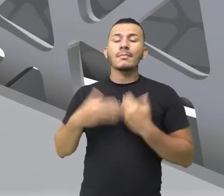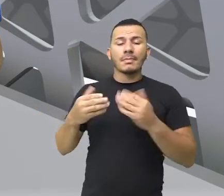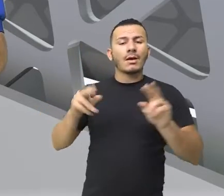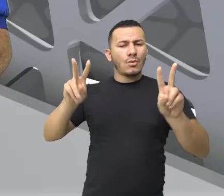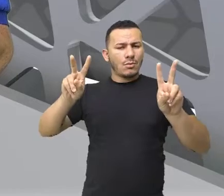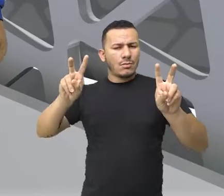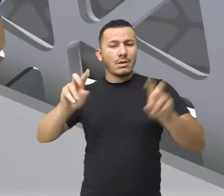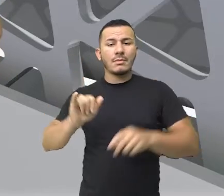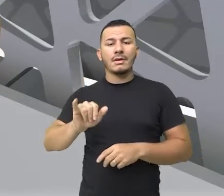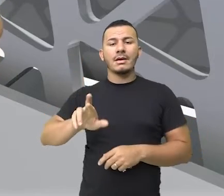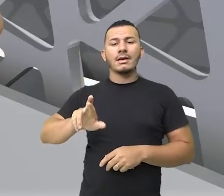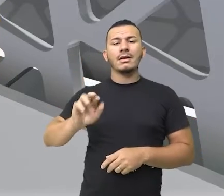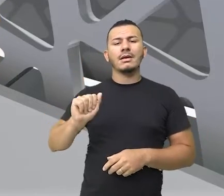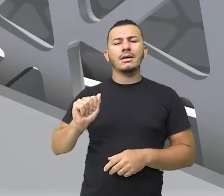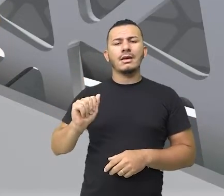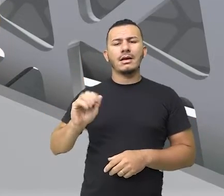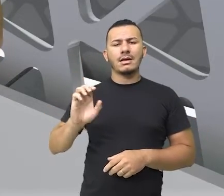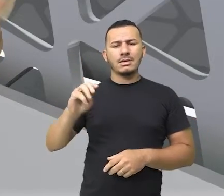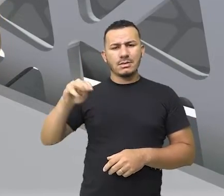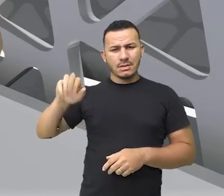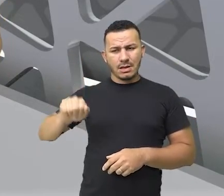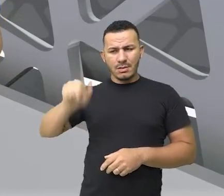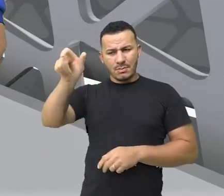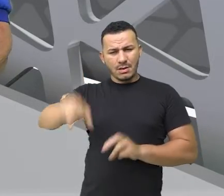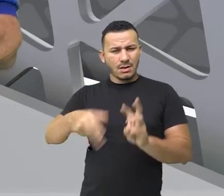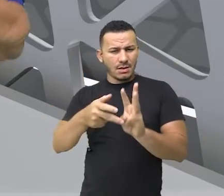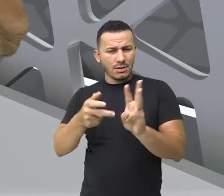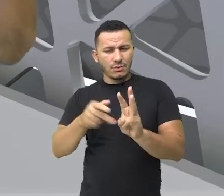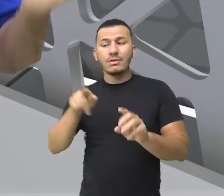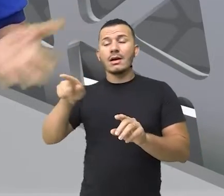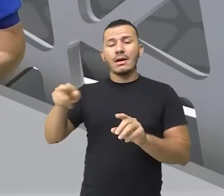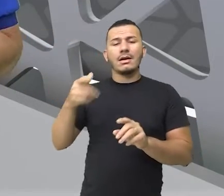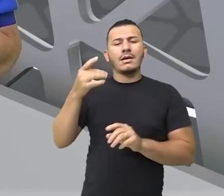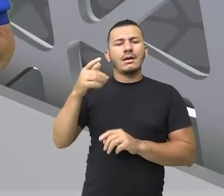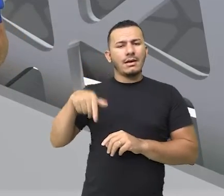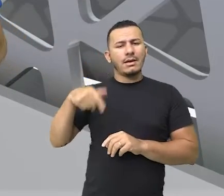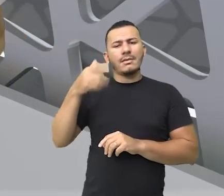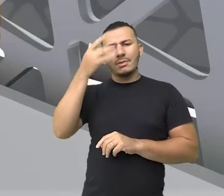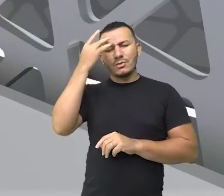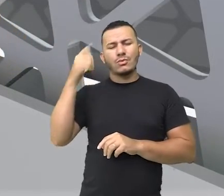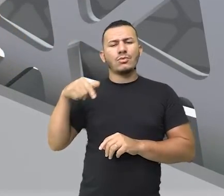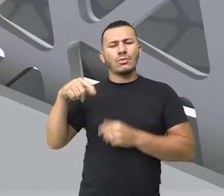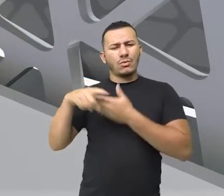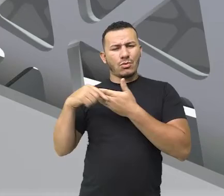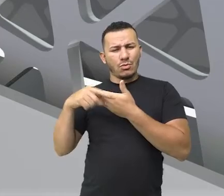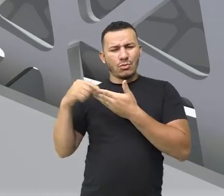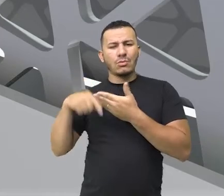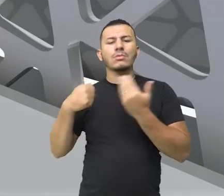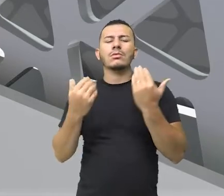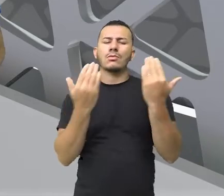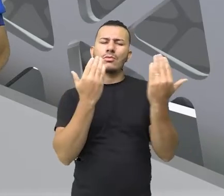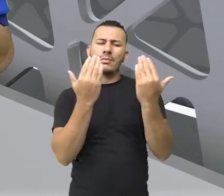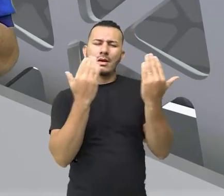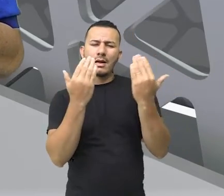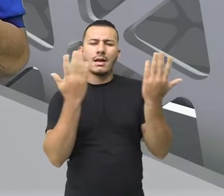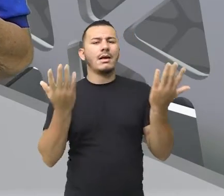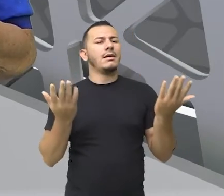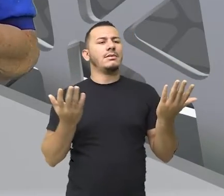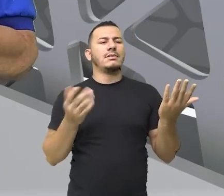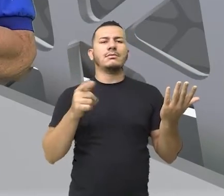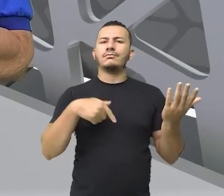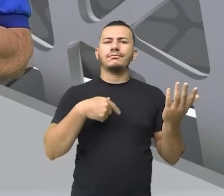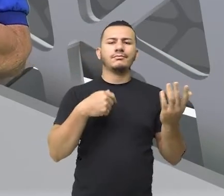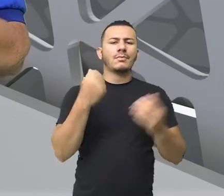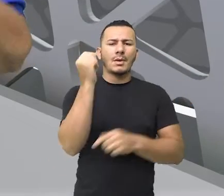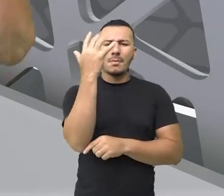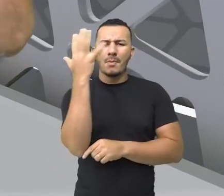ele faz comparações com seres da natureza que a cercam. Né? Como a jati, como o tale